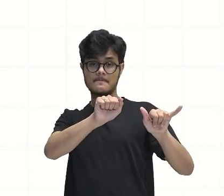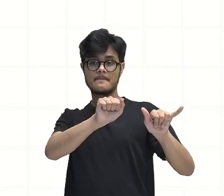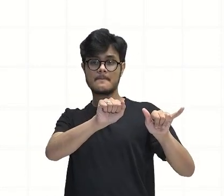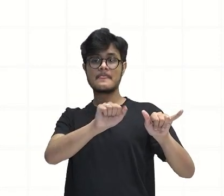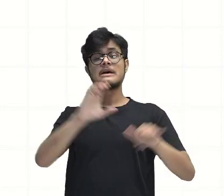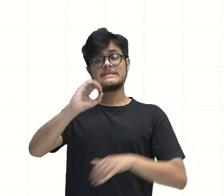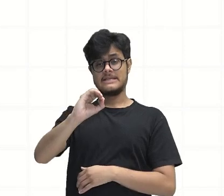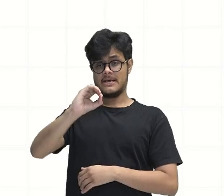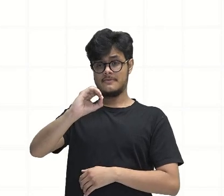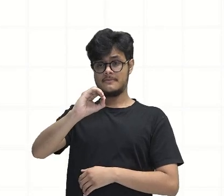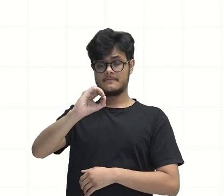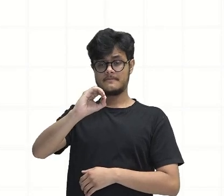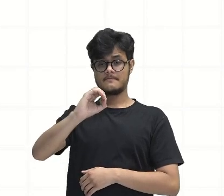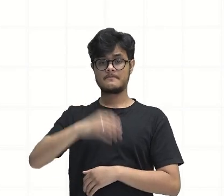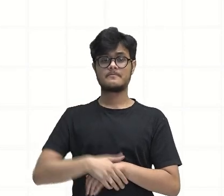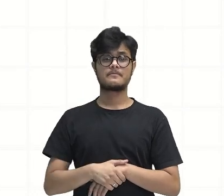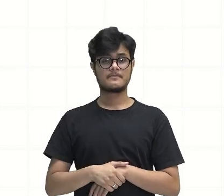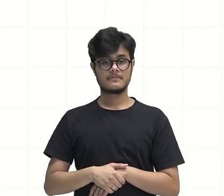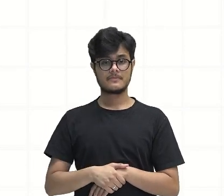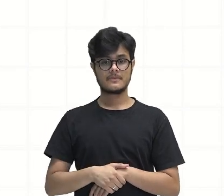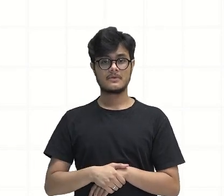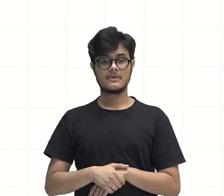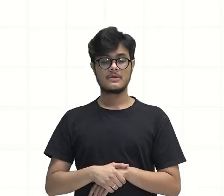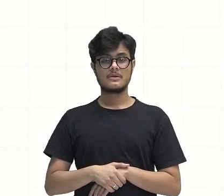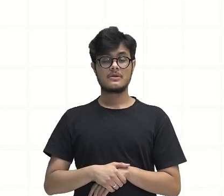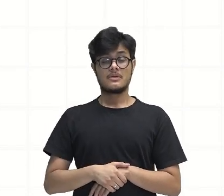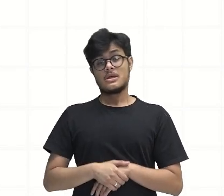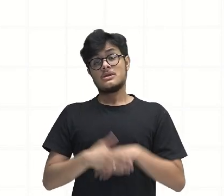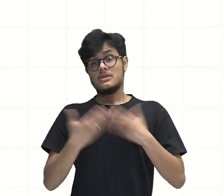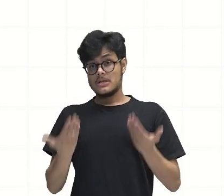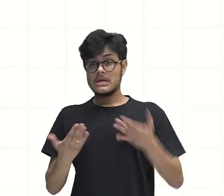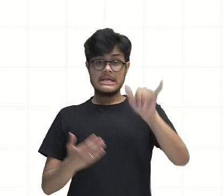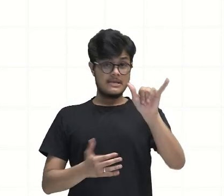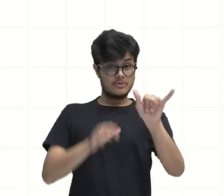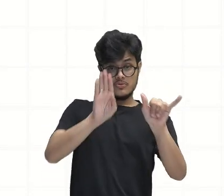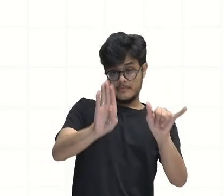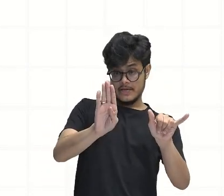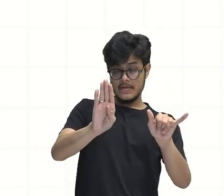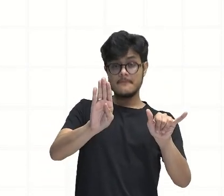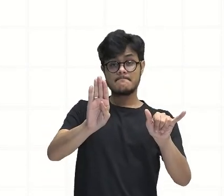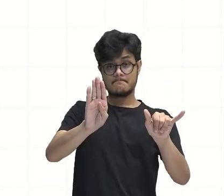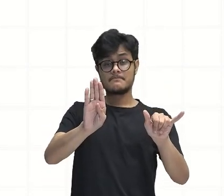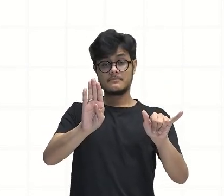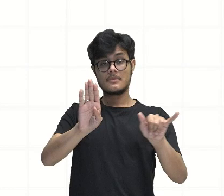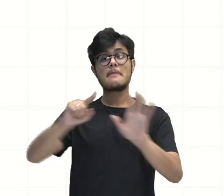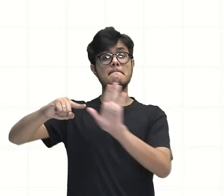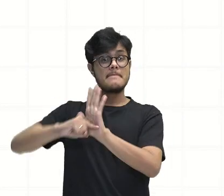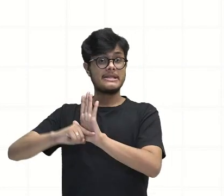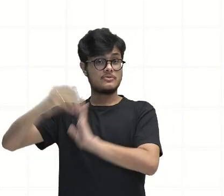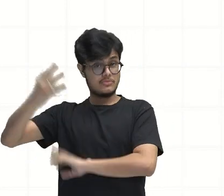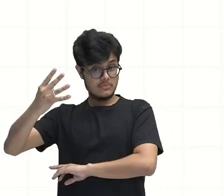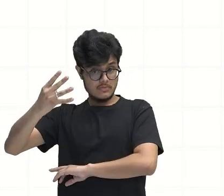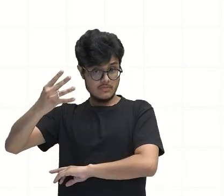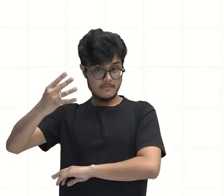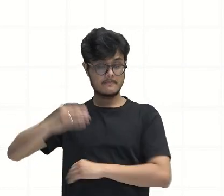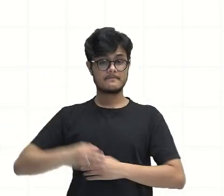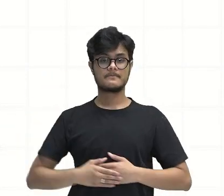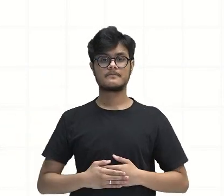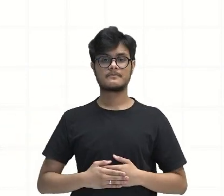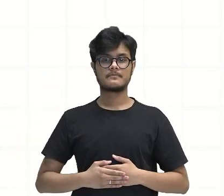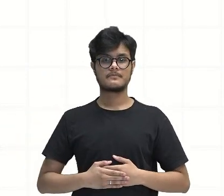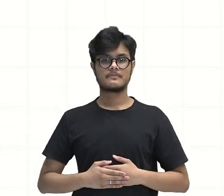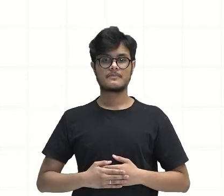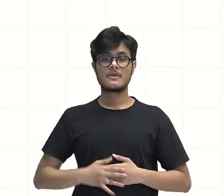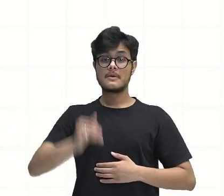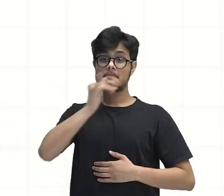0, 0, né? Então, o y é 0. E a coordenada y da igreja, que é menos 4. Observe que eu coloquei